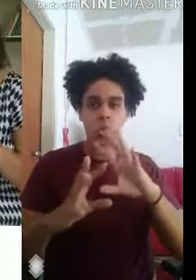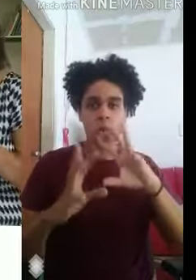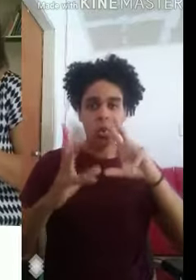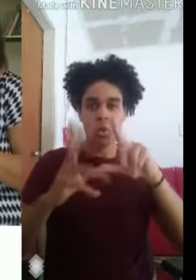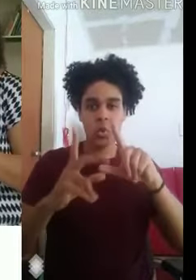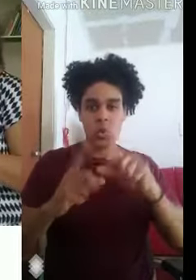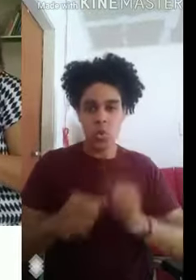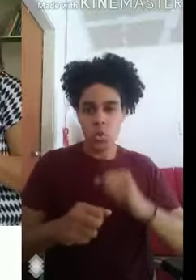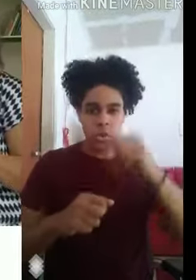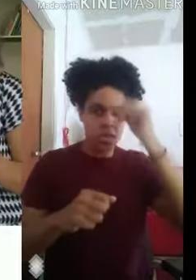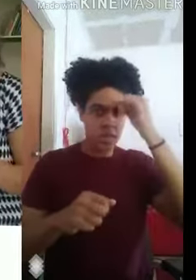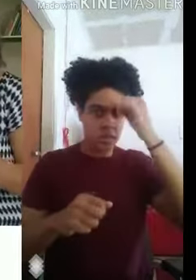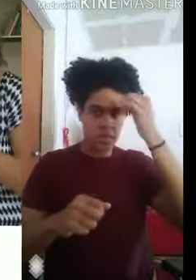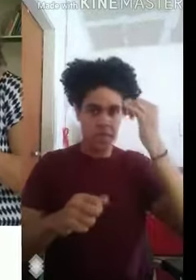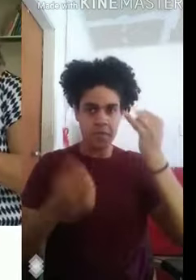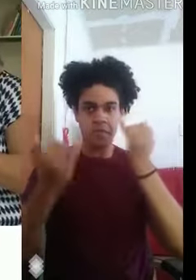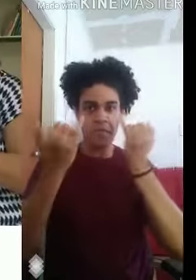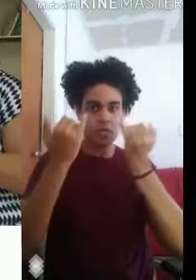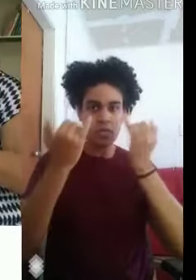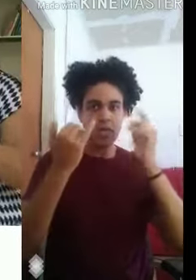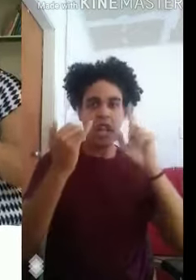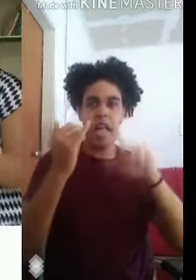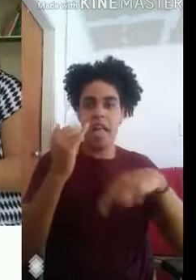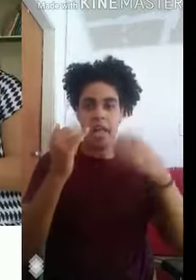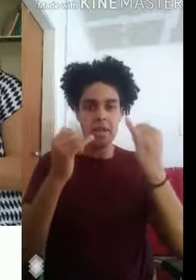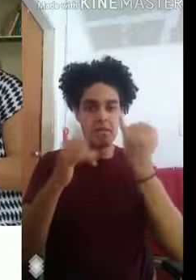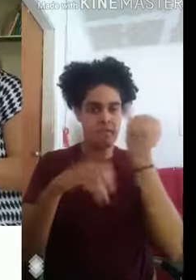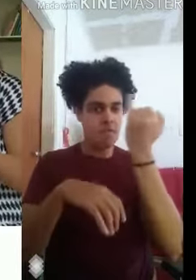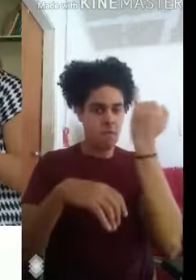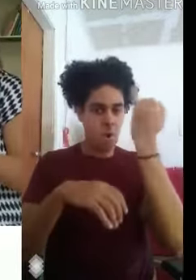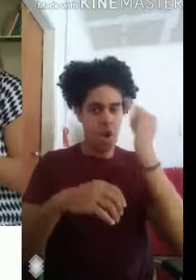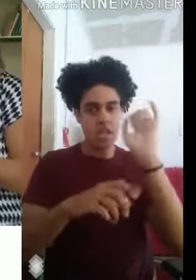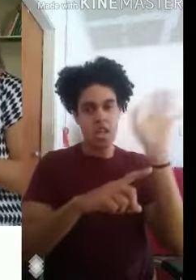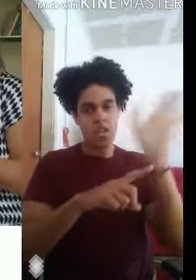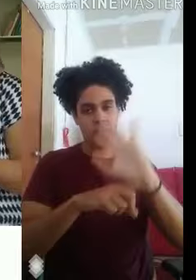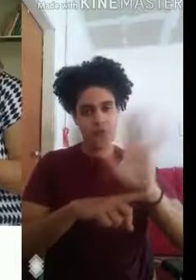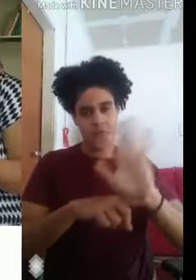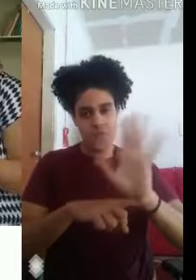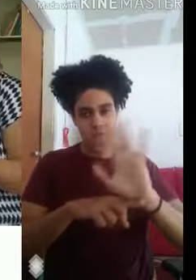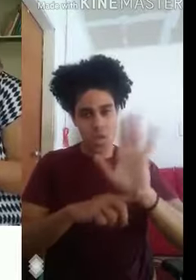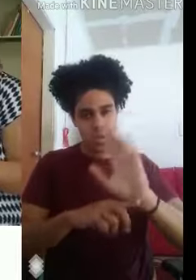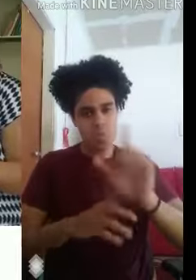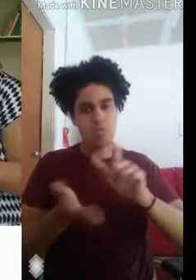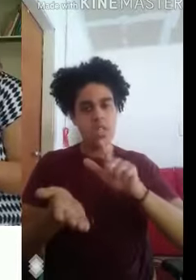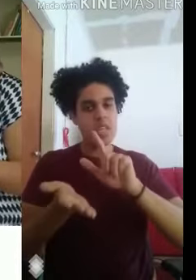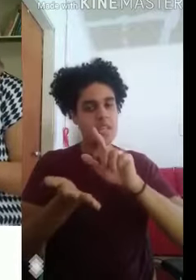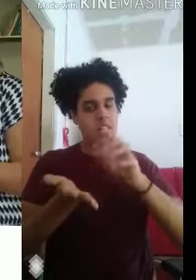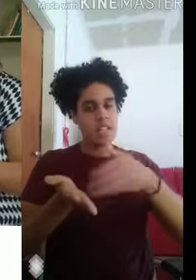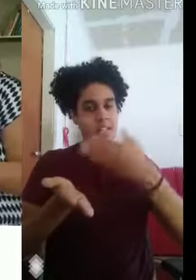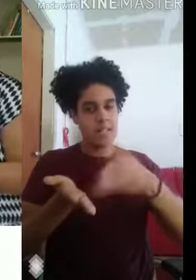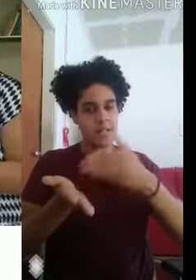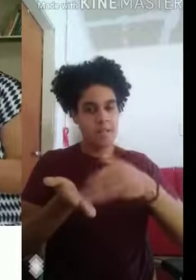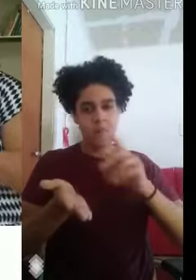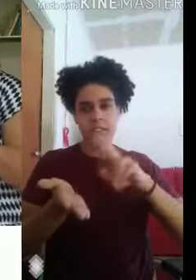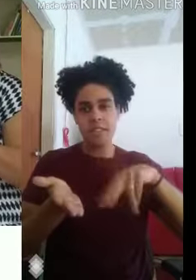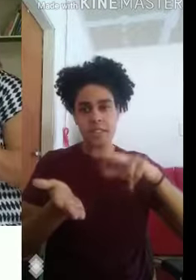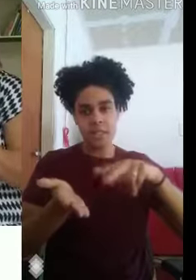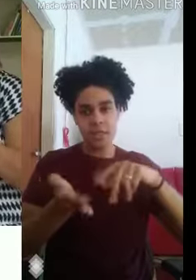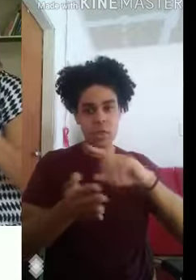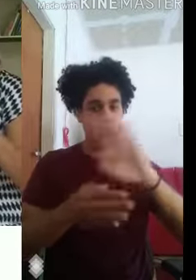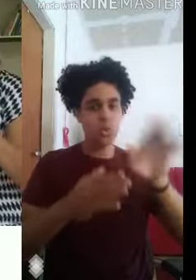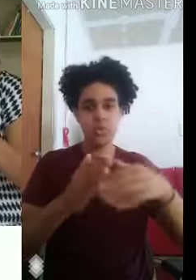de informação que vocês acumularam desde que nasceram até o momento é importante. Os filmes que vocês assistem, os livros que vocês